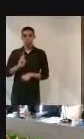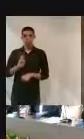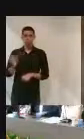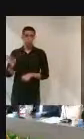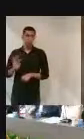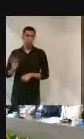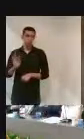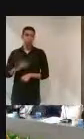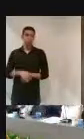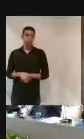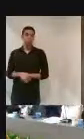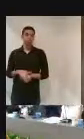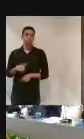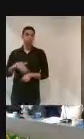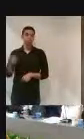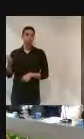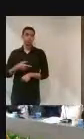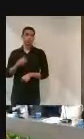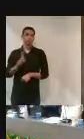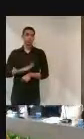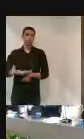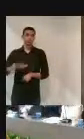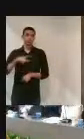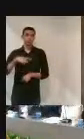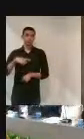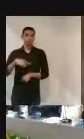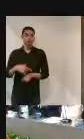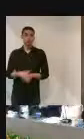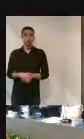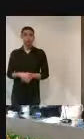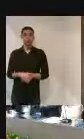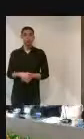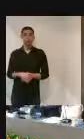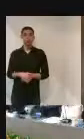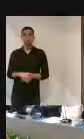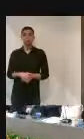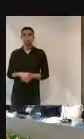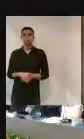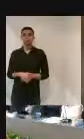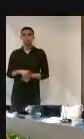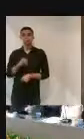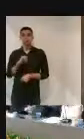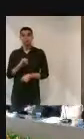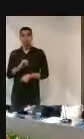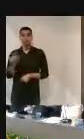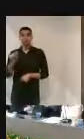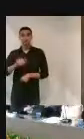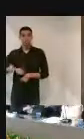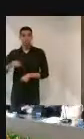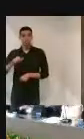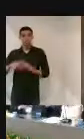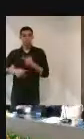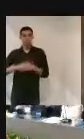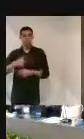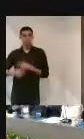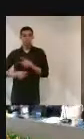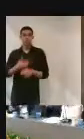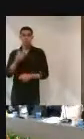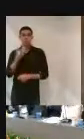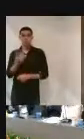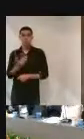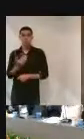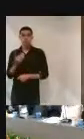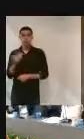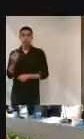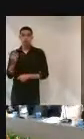do que é praticado nacionalmente. E se a cooperativa ela não consegue atingir esse número, se